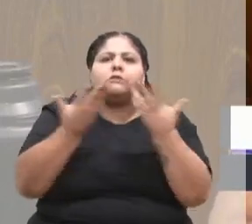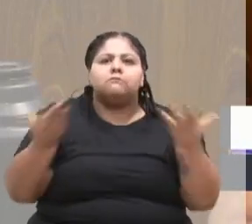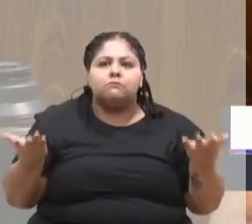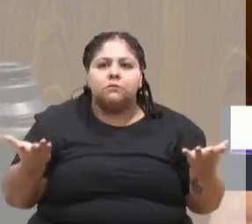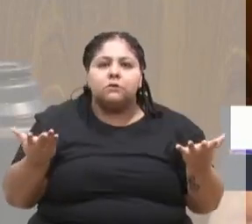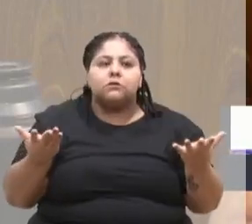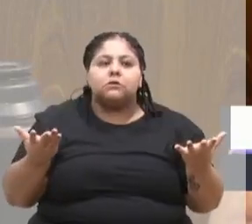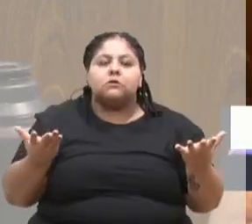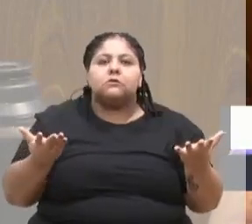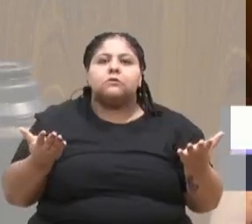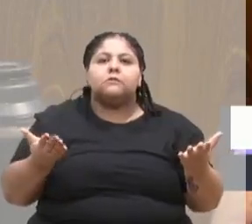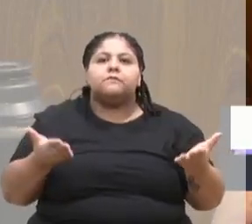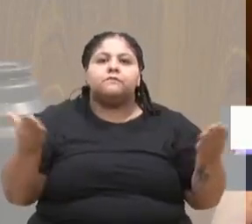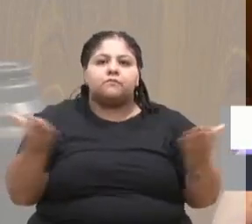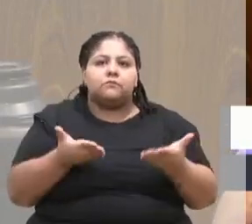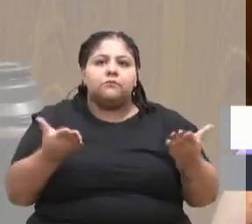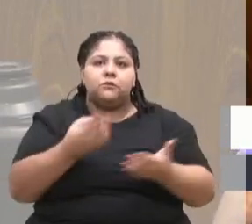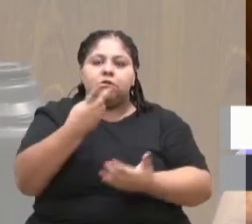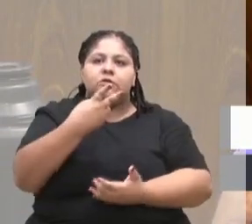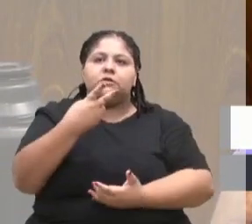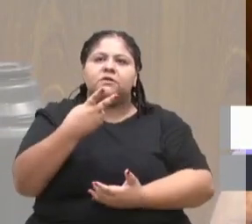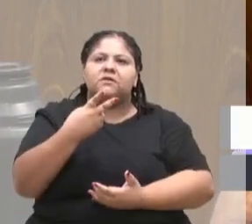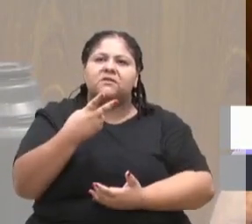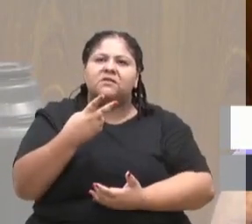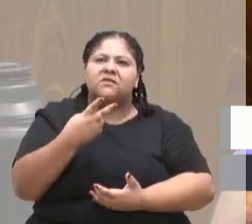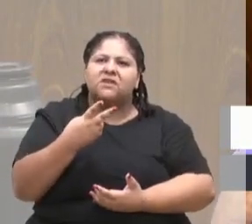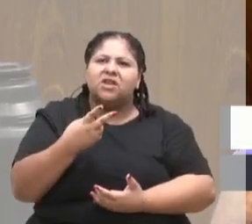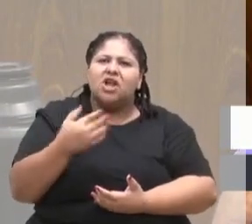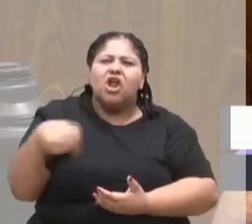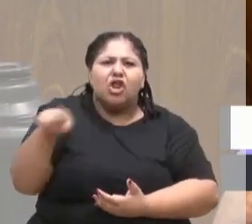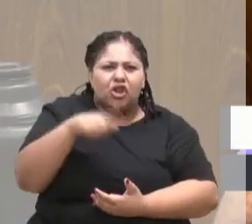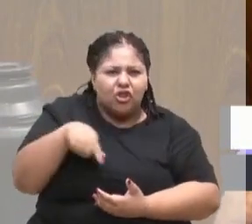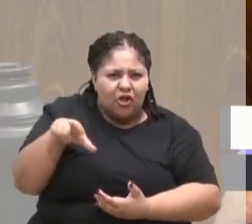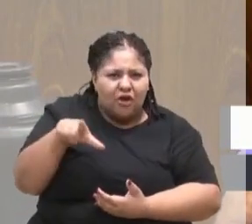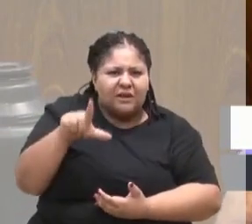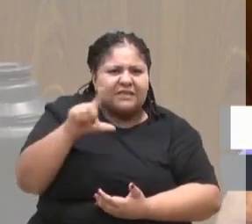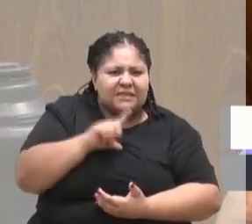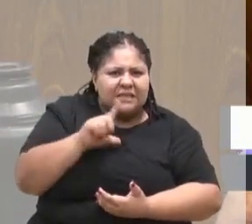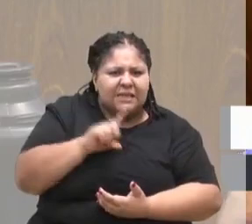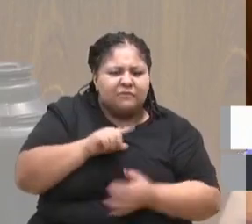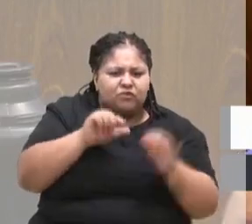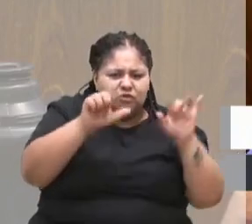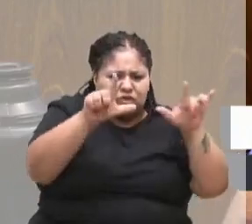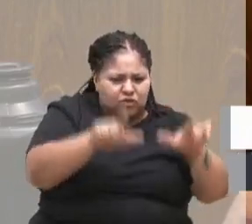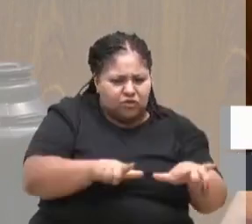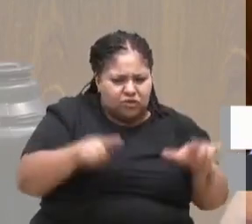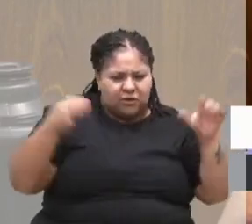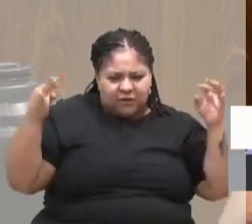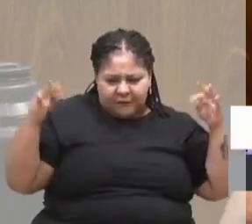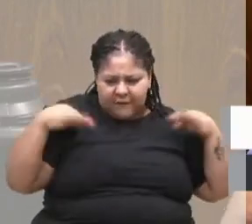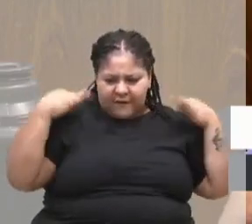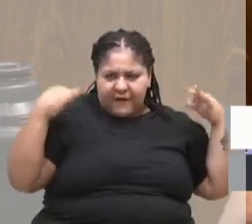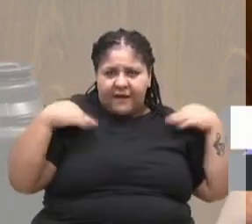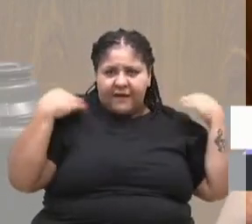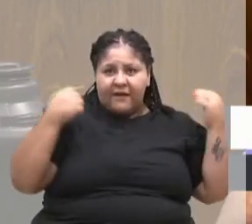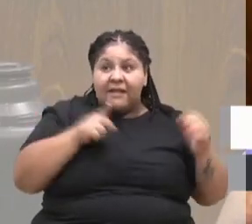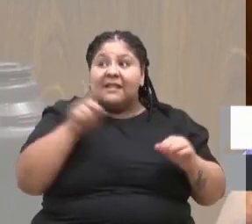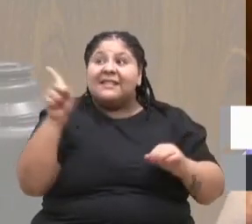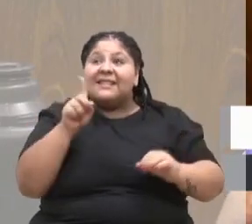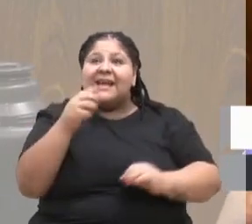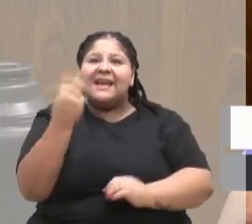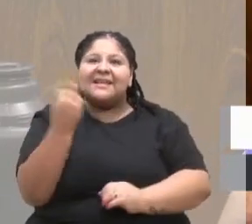Hoje é o quê? 7 de fevereiro. Nós dispomos de locais turísticos lá na Terceira Légua, por